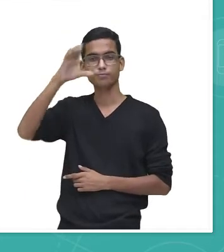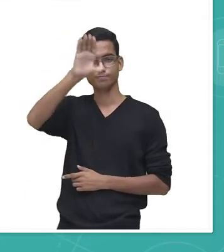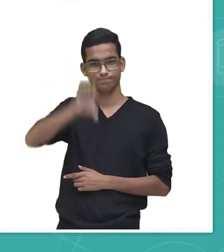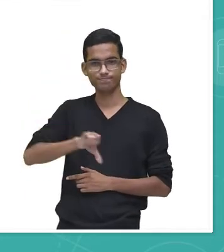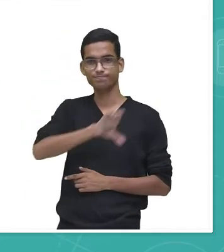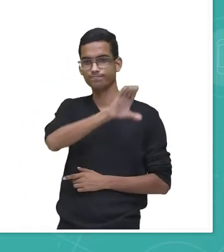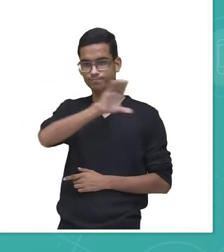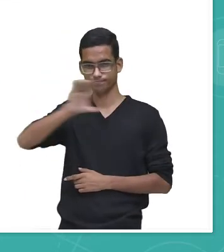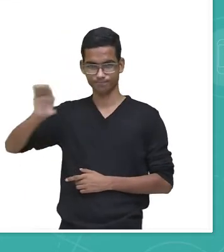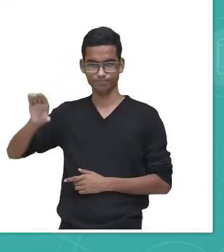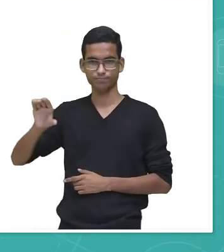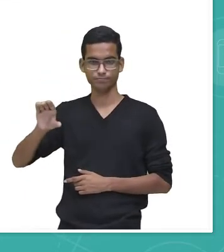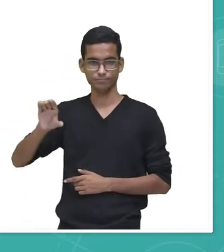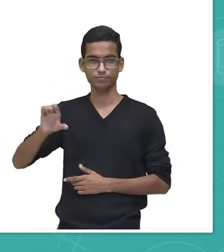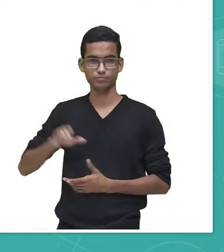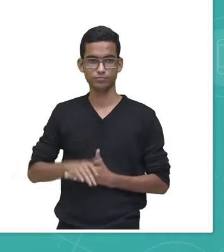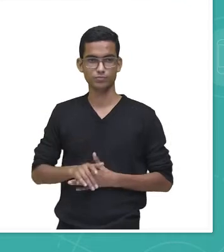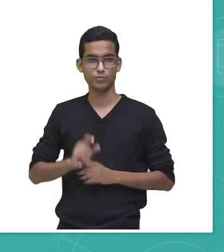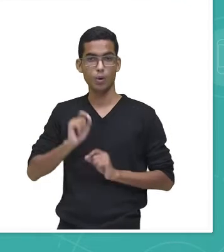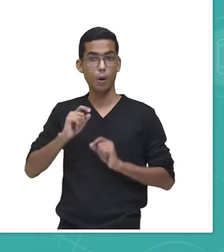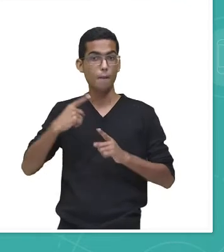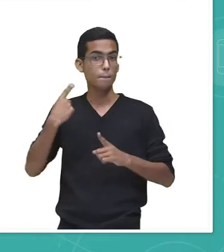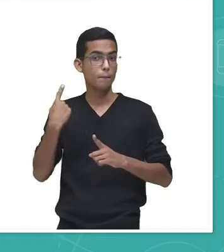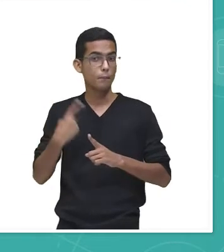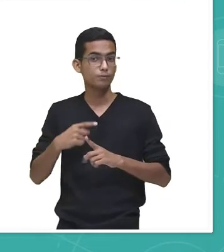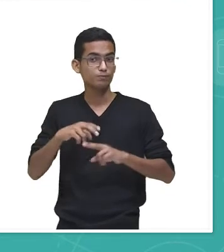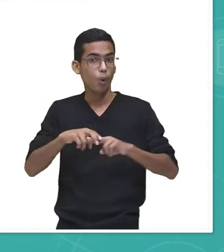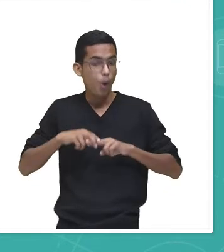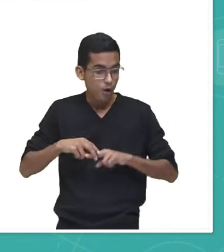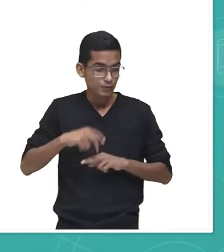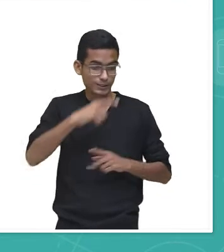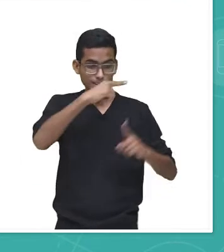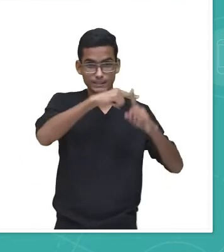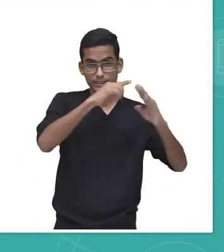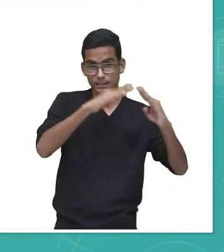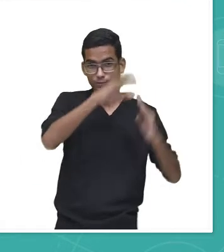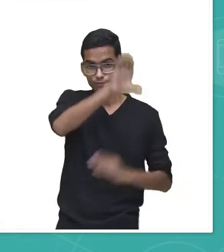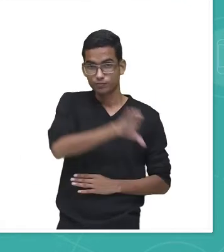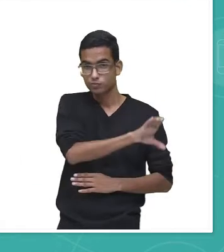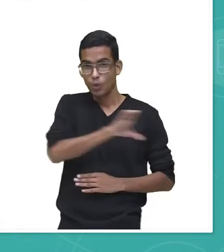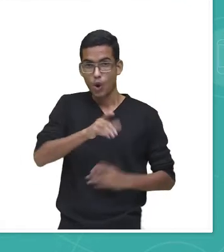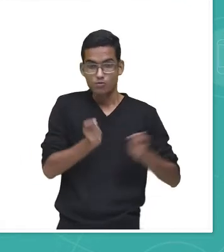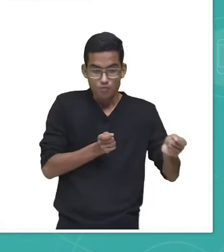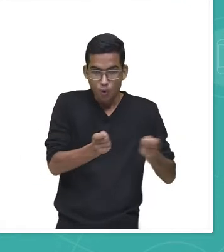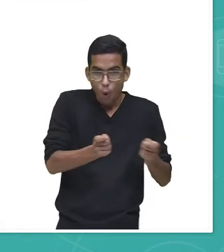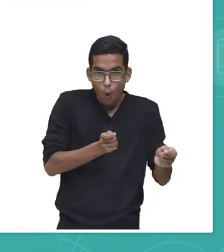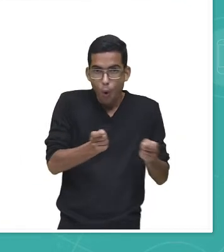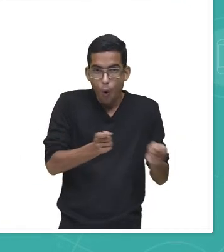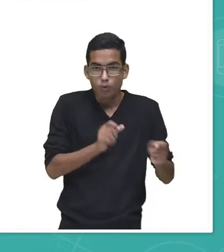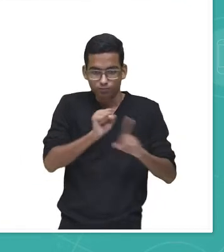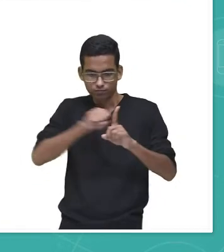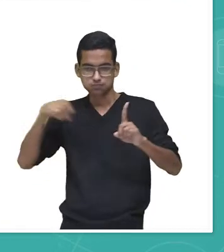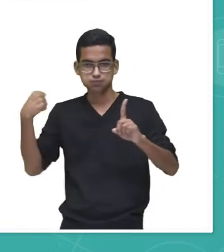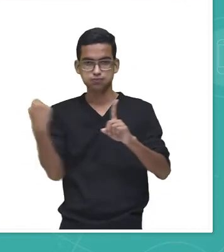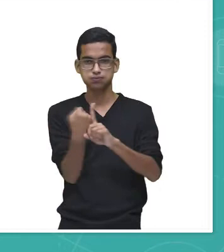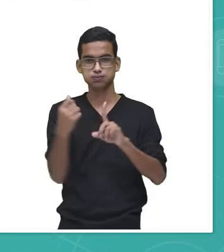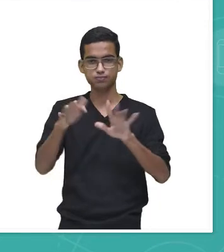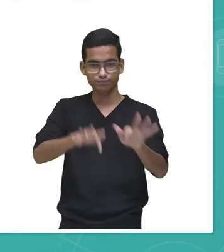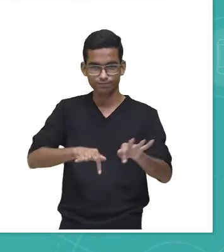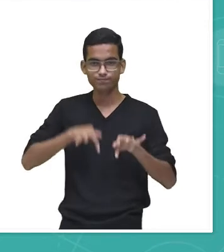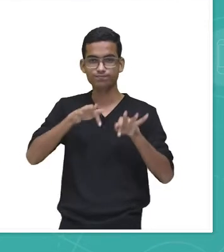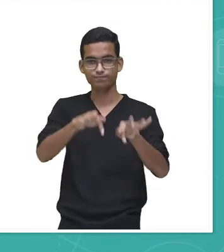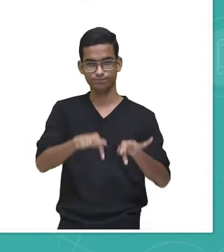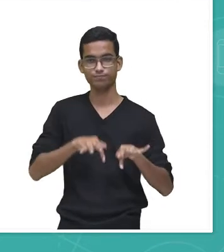que controla essa sociedade feudal também, que vocês vão ver mais para frente. Ela controla a sociedade feudal,